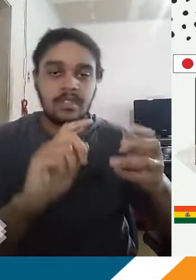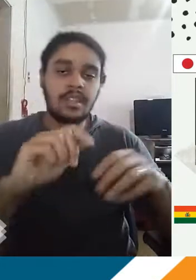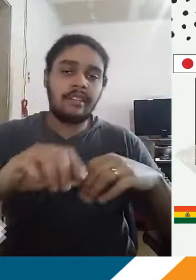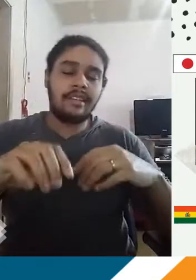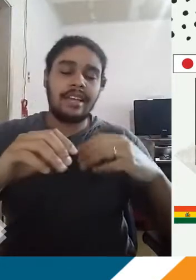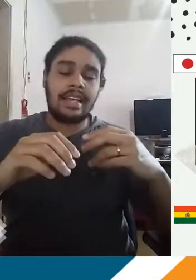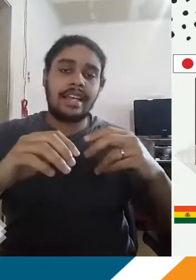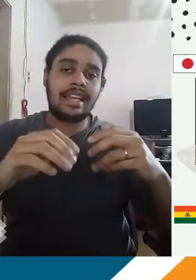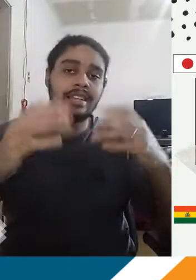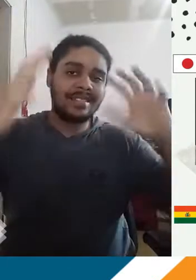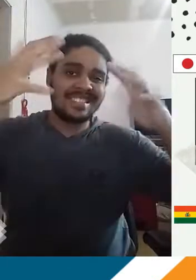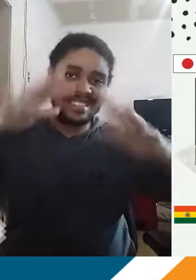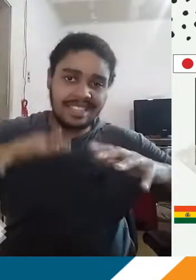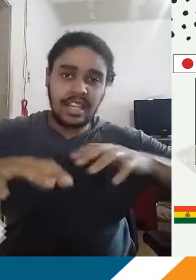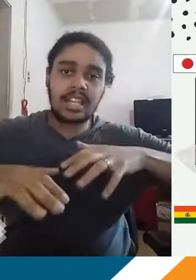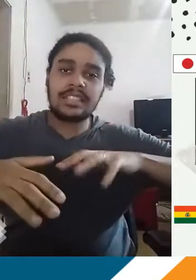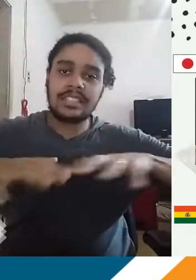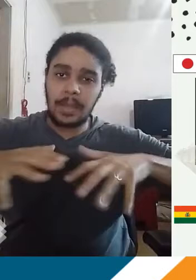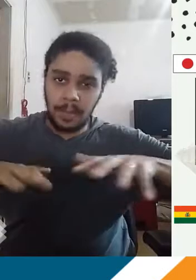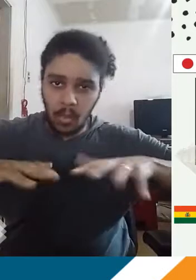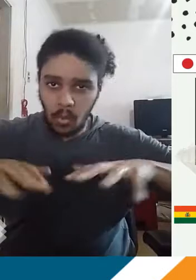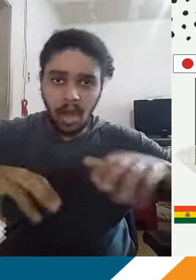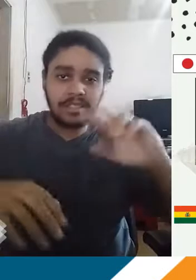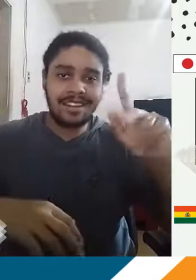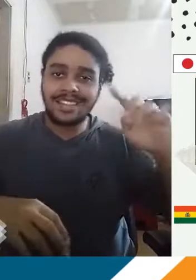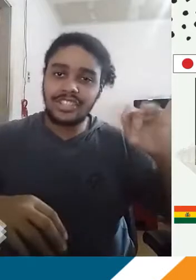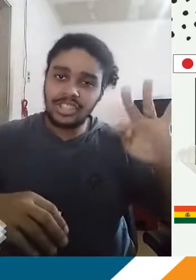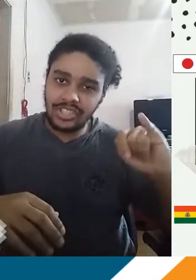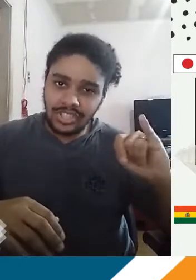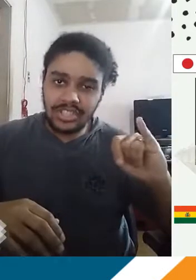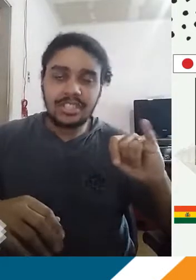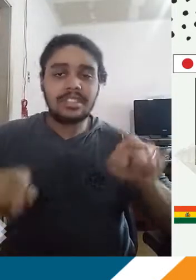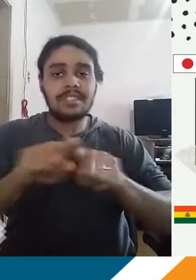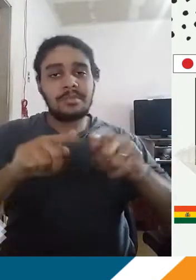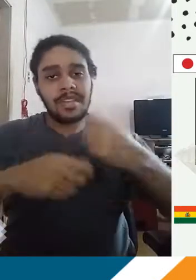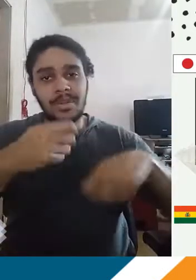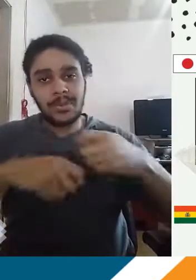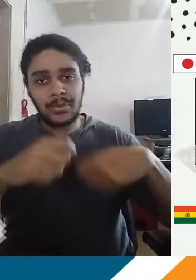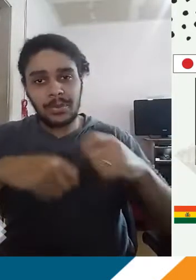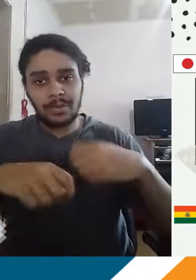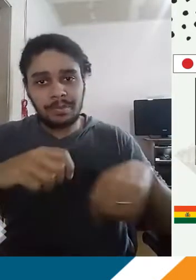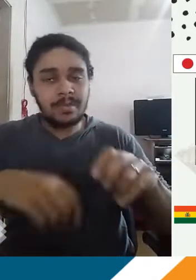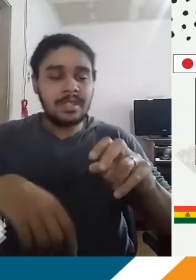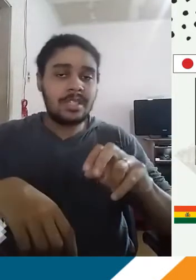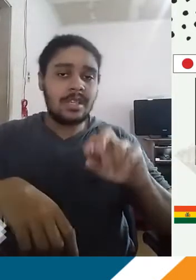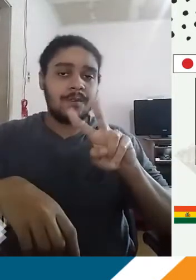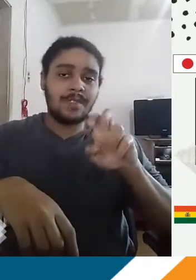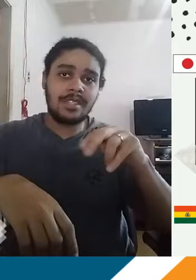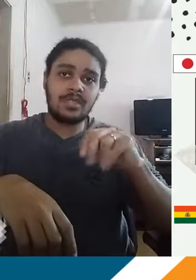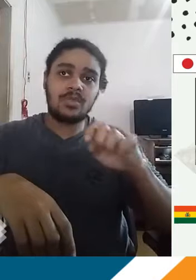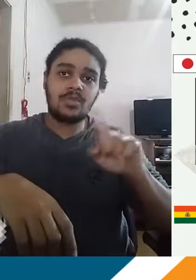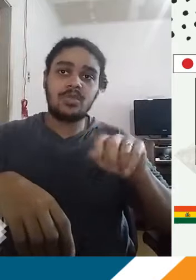desastres naturais do Haiti, por exemplo, o terremoto, a estabilidade política e econômica da Venezuela podem